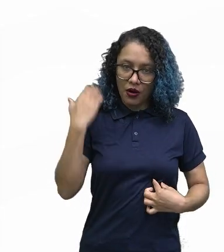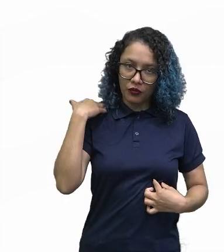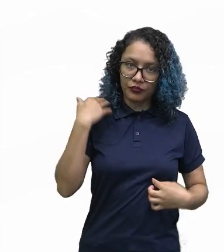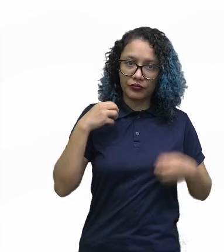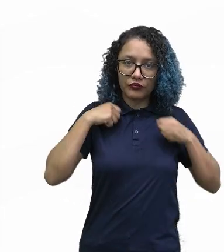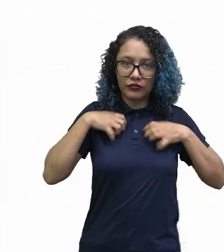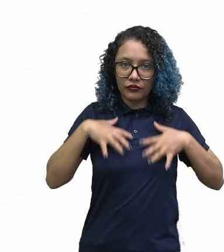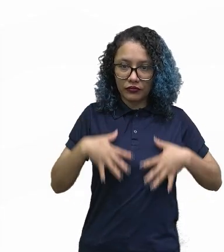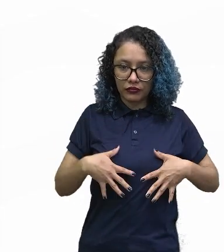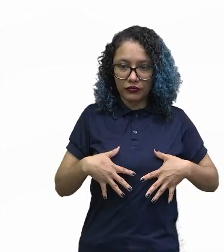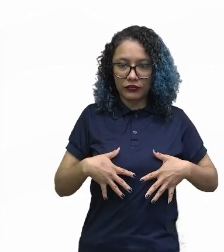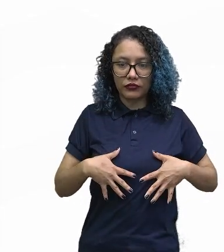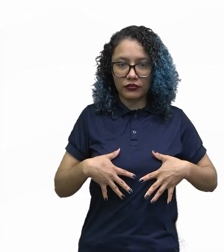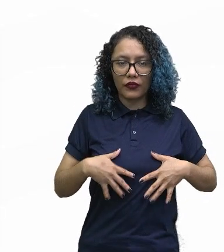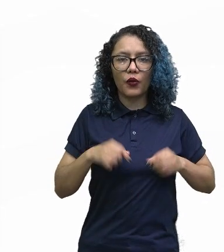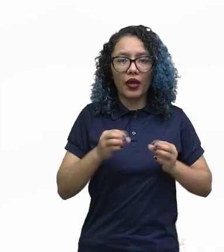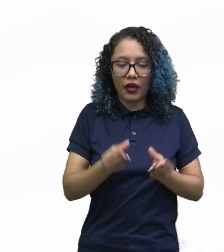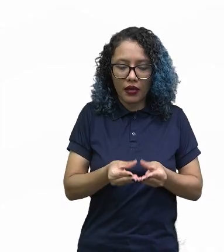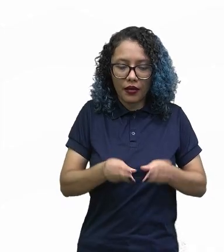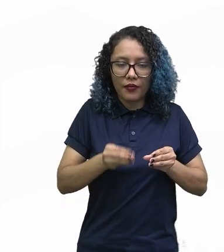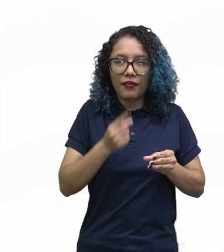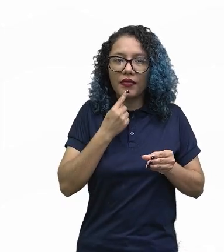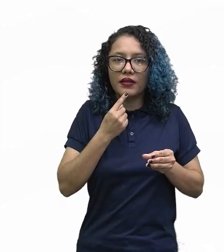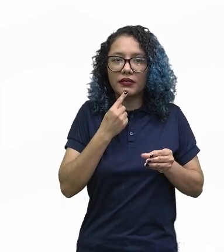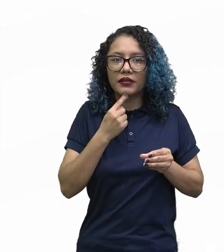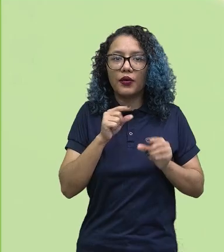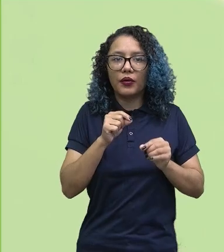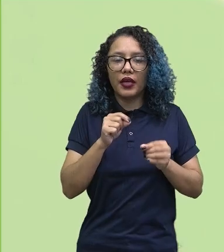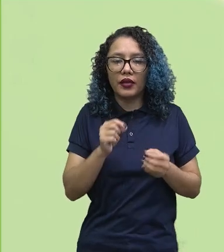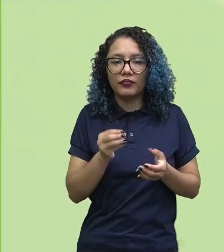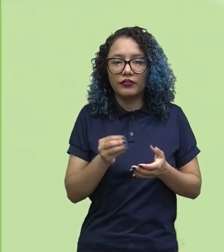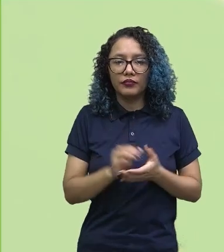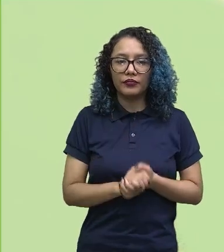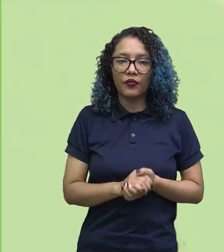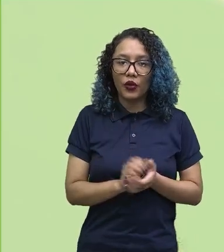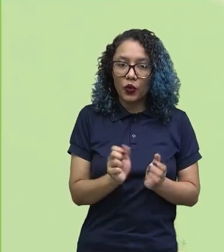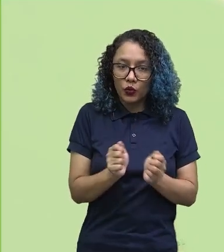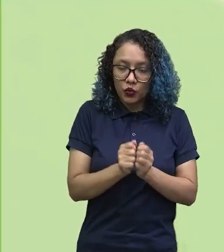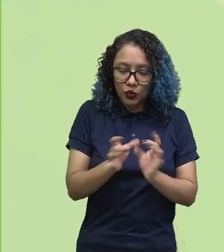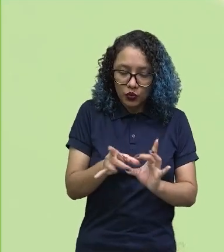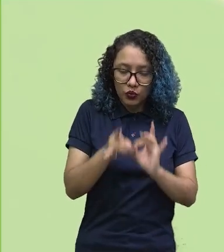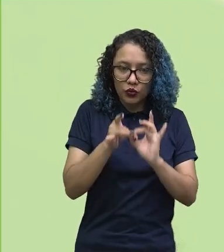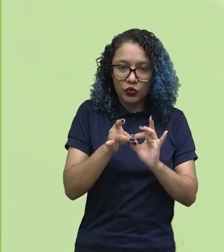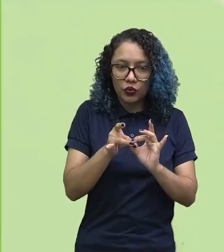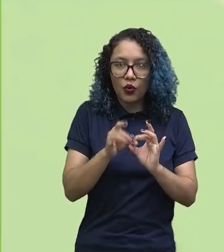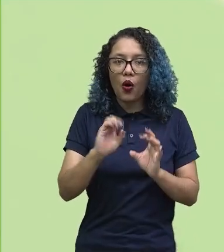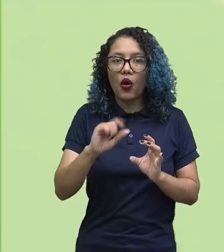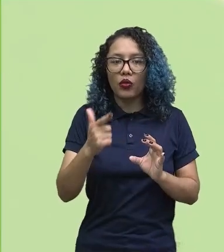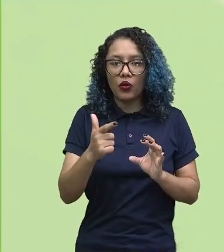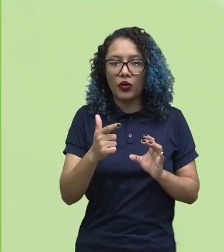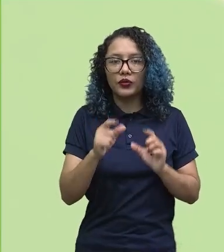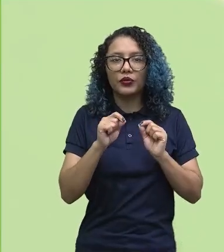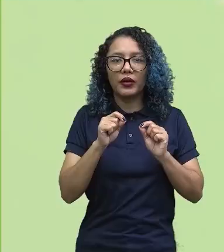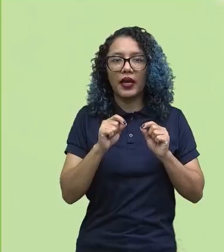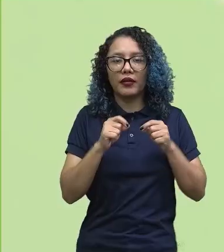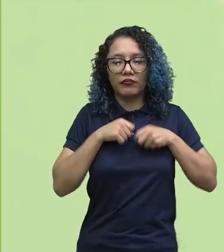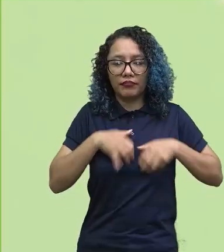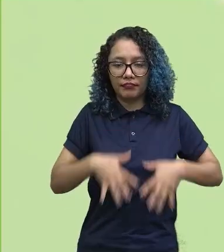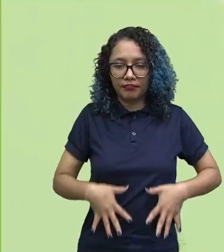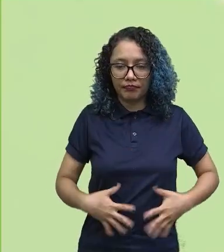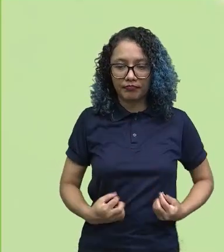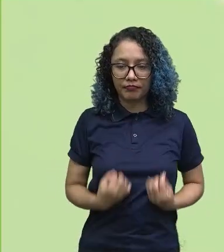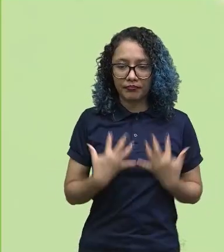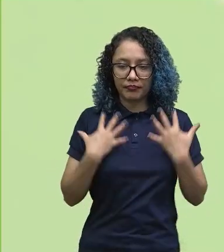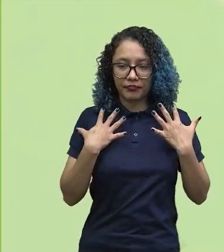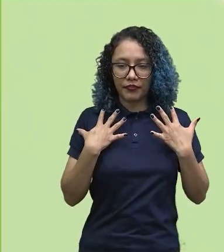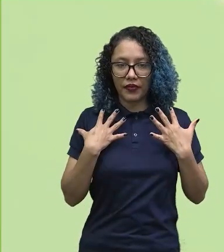ali as hemácias se acoplando a esse oxigênio para levar para as outras partes do nosso corpo. E quem leva